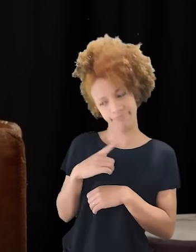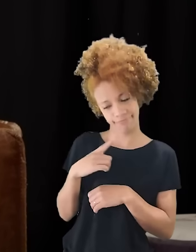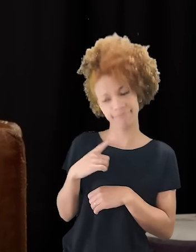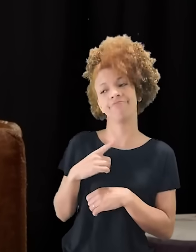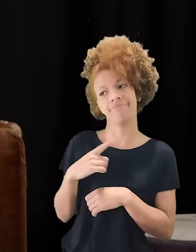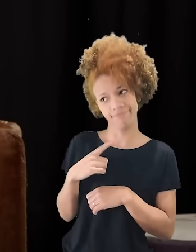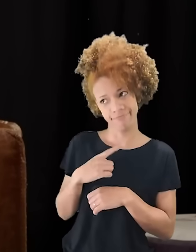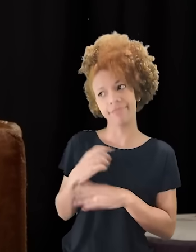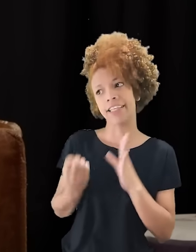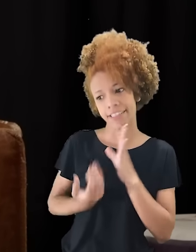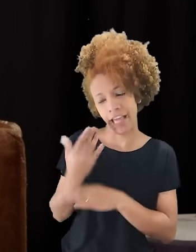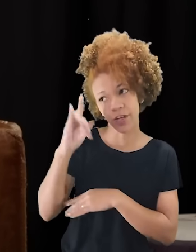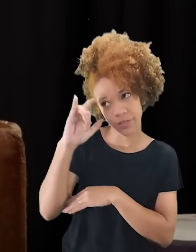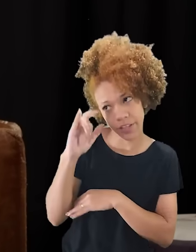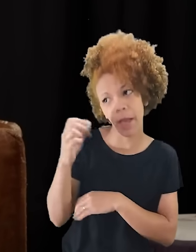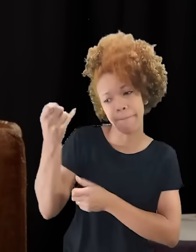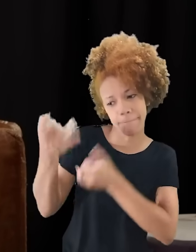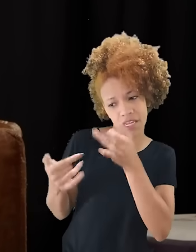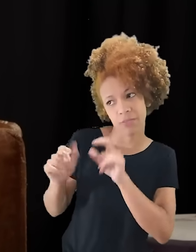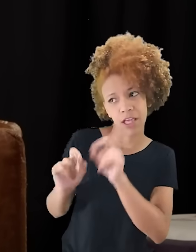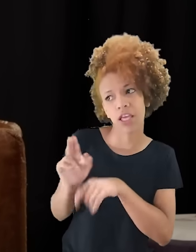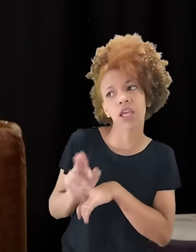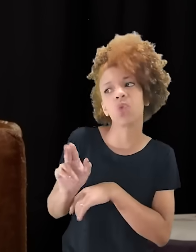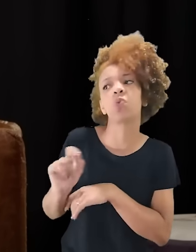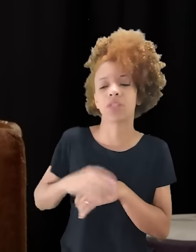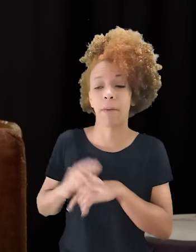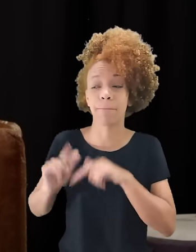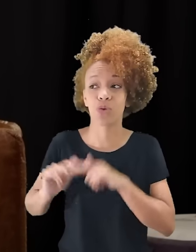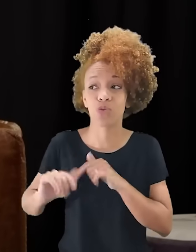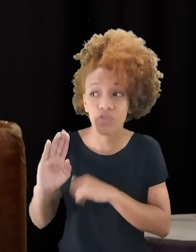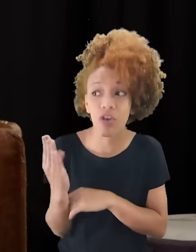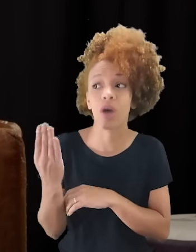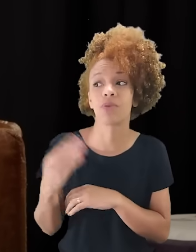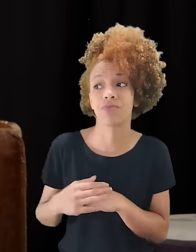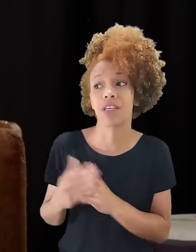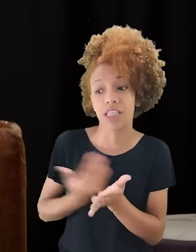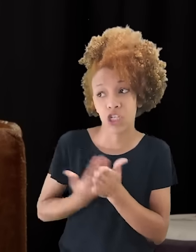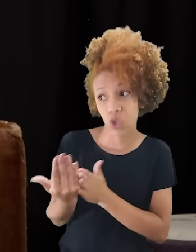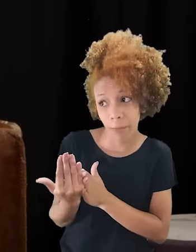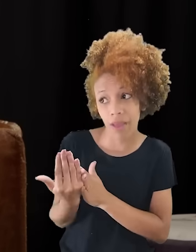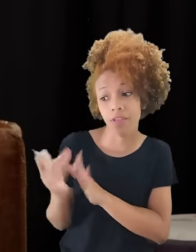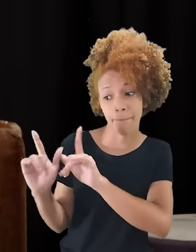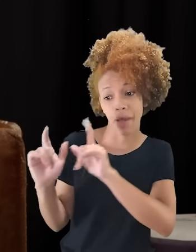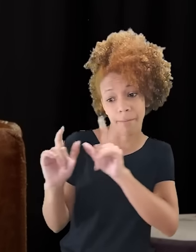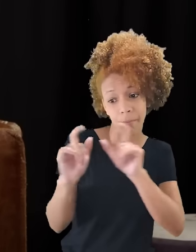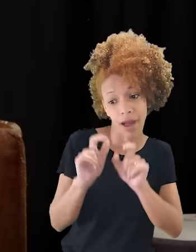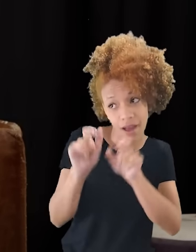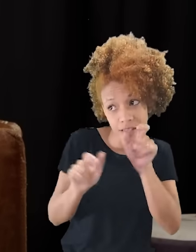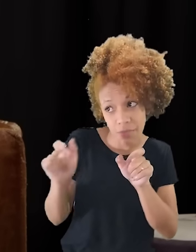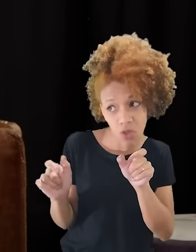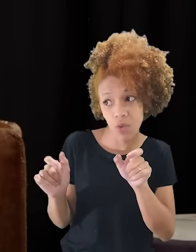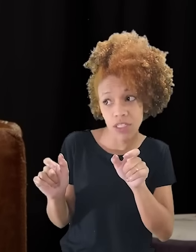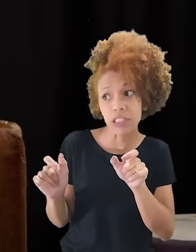inclusive criaram um Instagram aí para falar de quem usa Hermes falsa e eles começam a colocar as pessoas e quem que eles